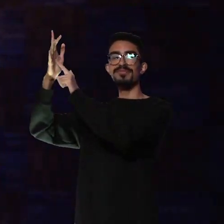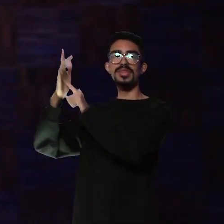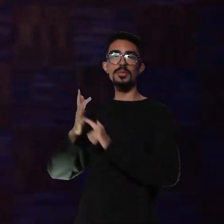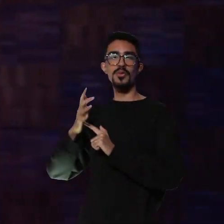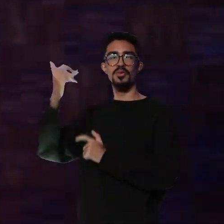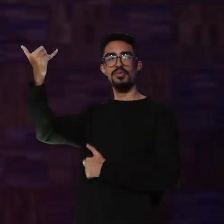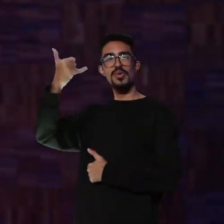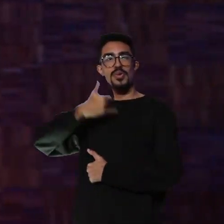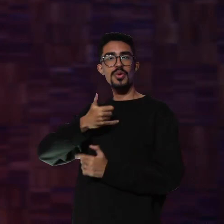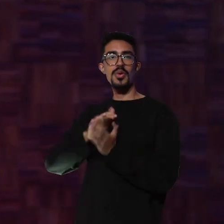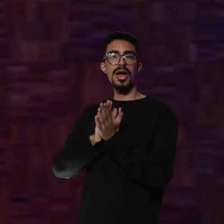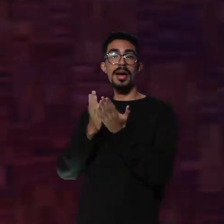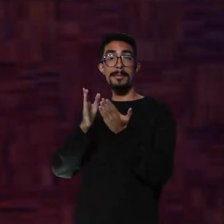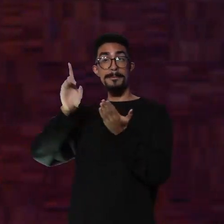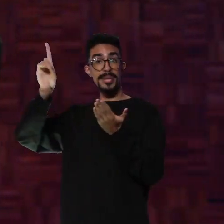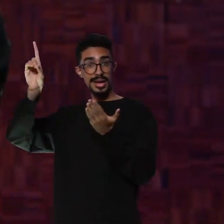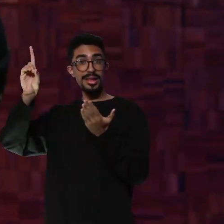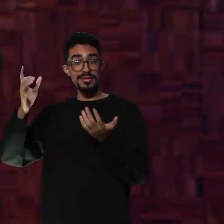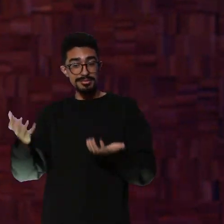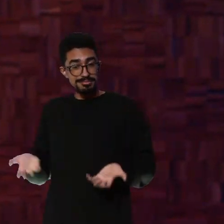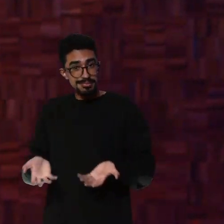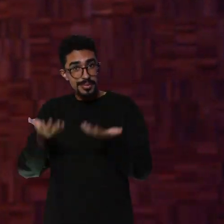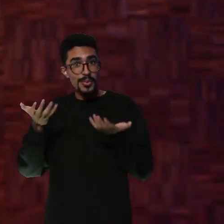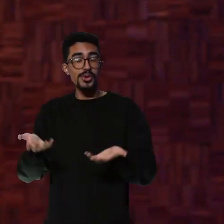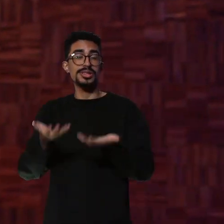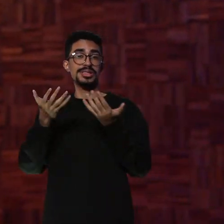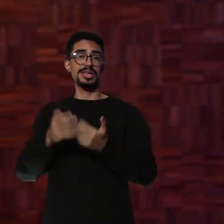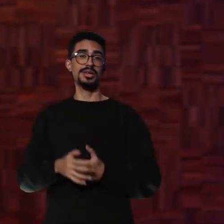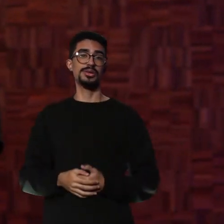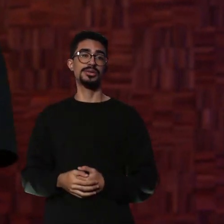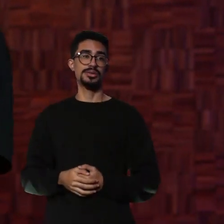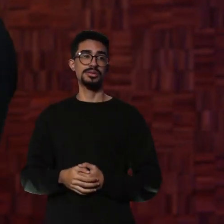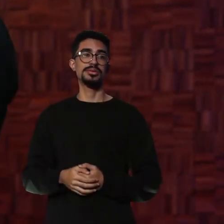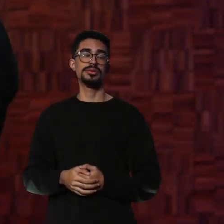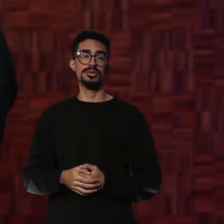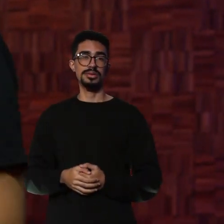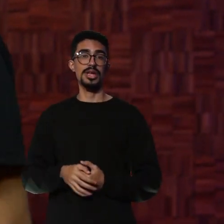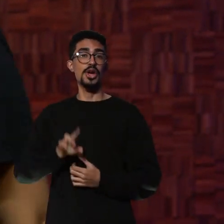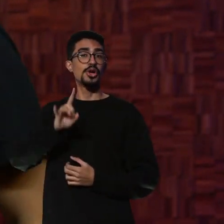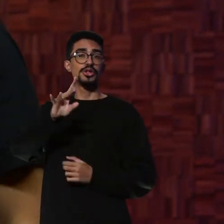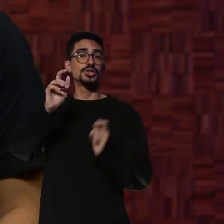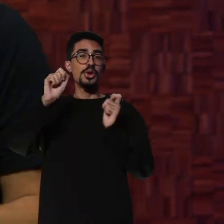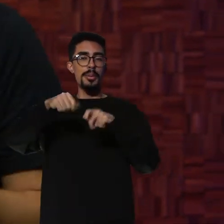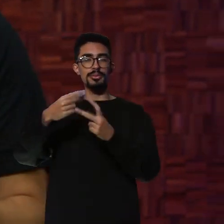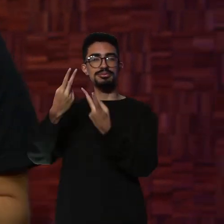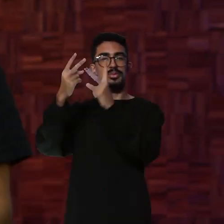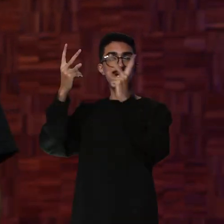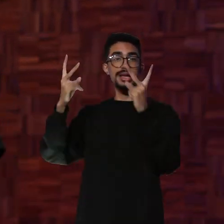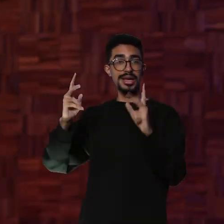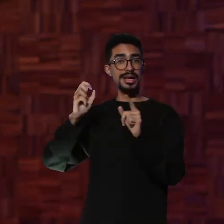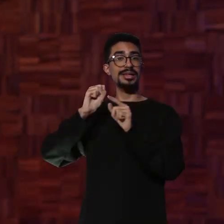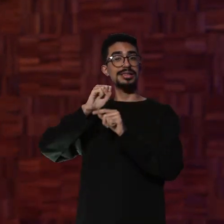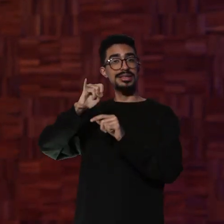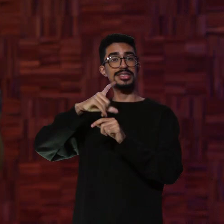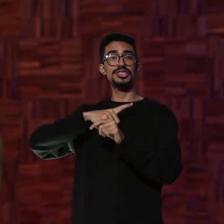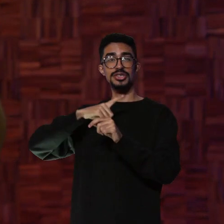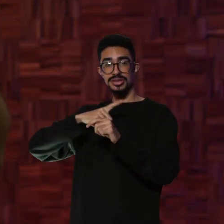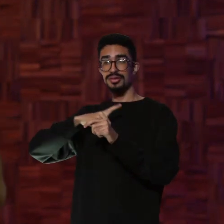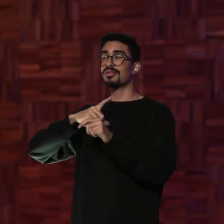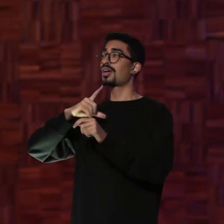está sinalizando e te impulsionando para uma certa direção. O problema é que muitas vezes nós apresentamos